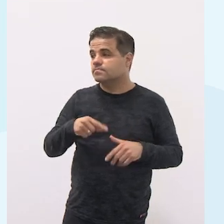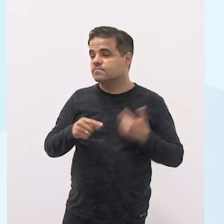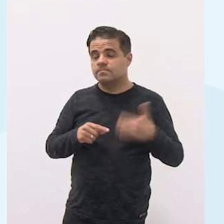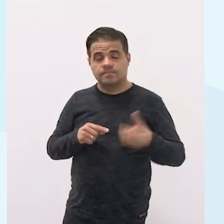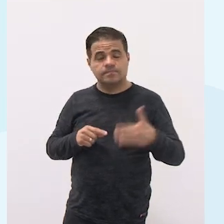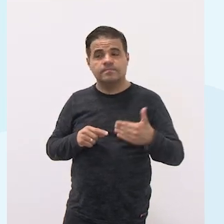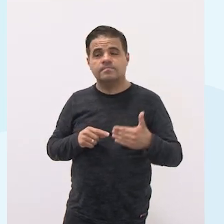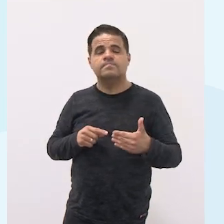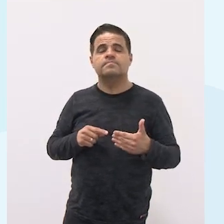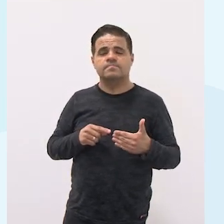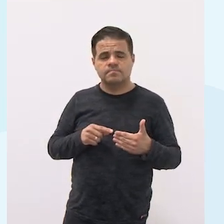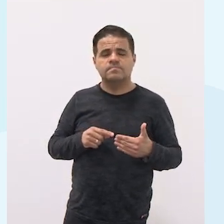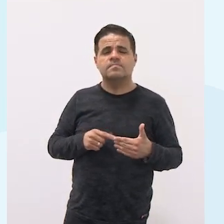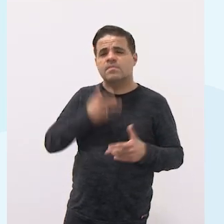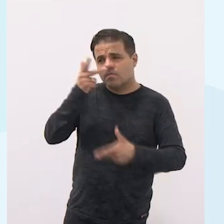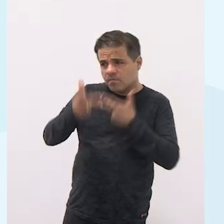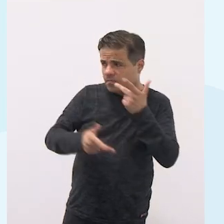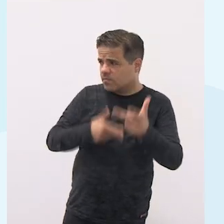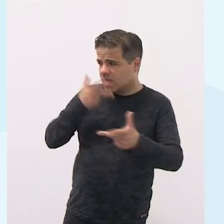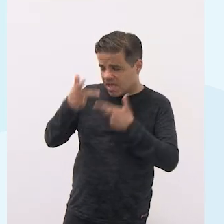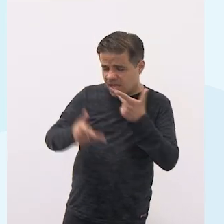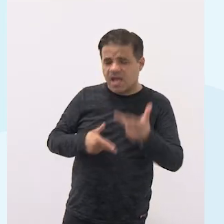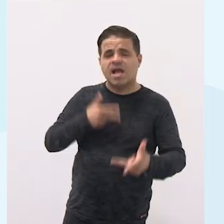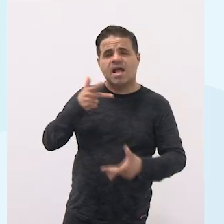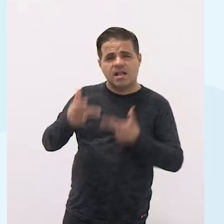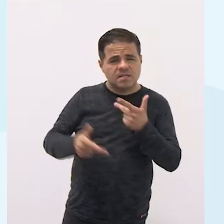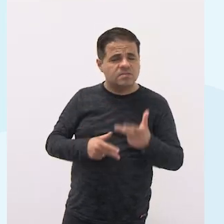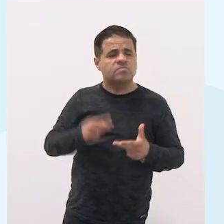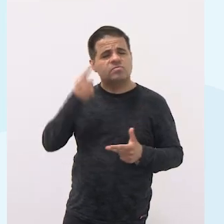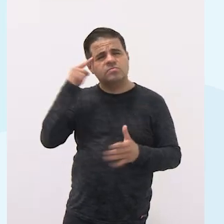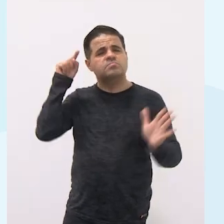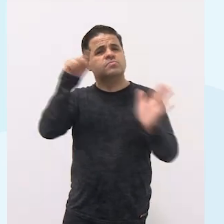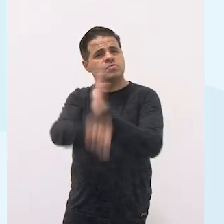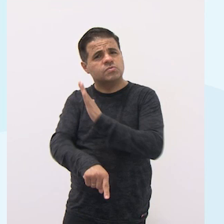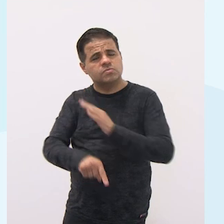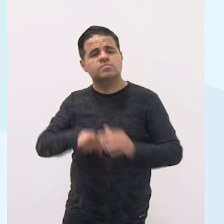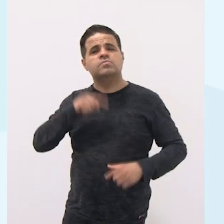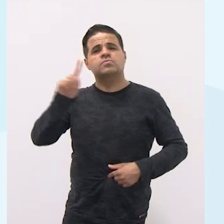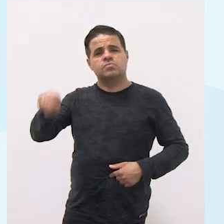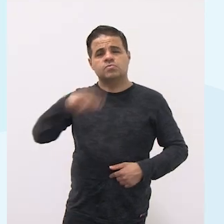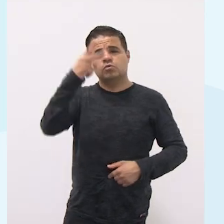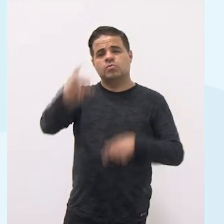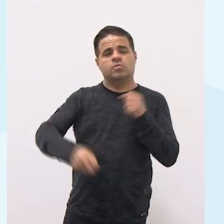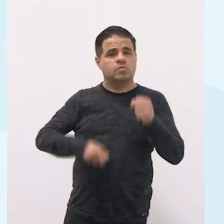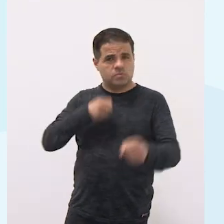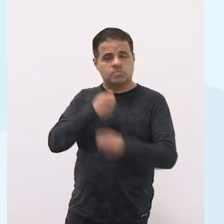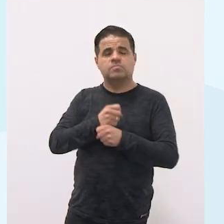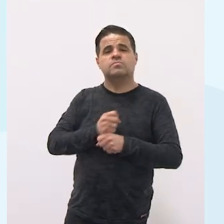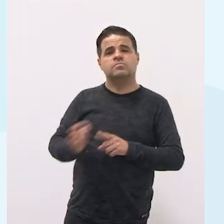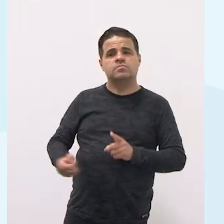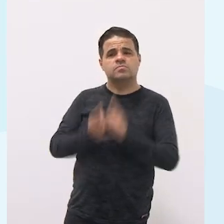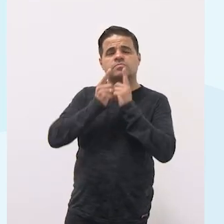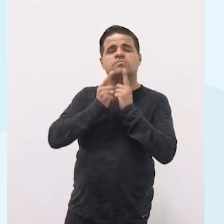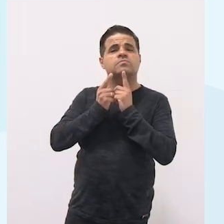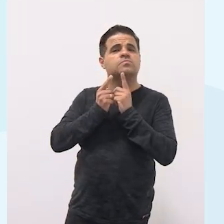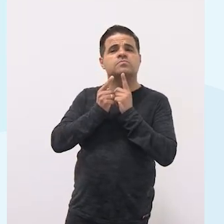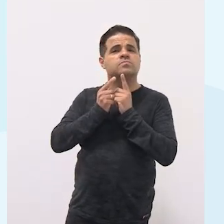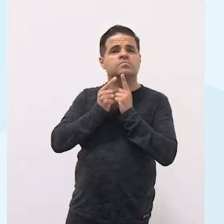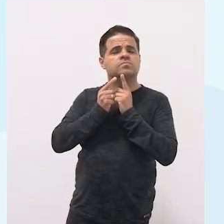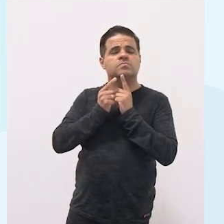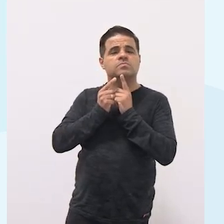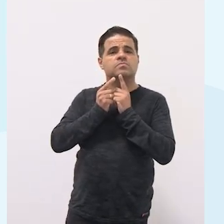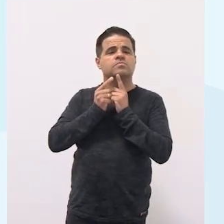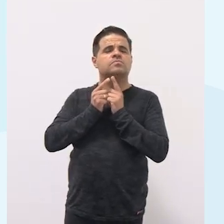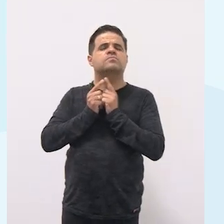E dentro das falas, a gente também perguntou, depois de 2 anos de atendimento, o que elas achavam do